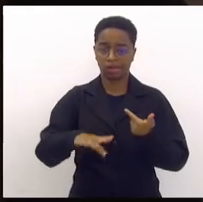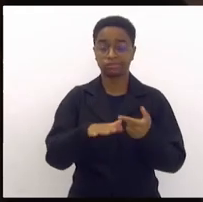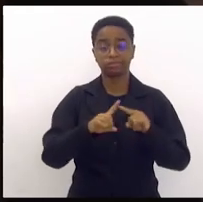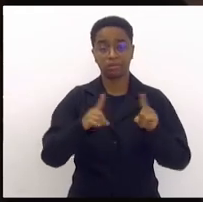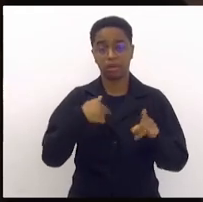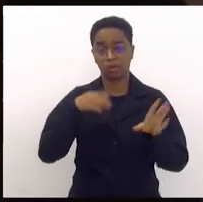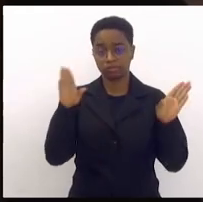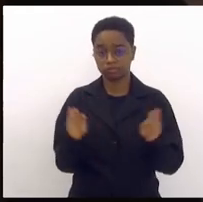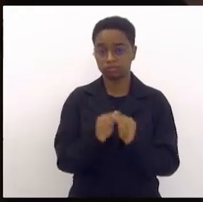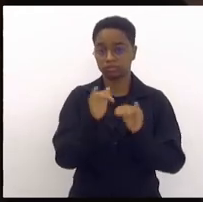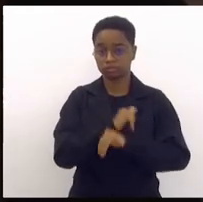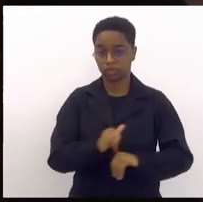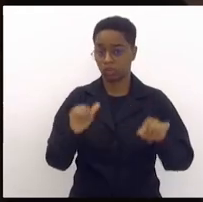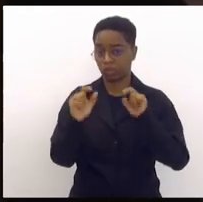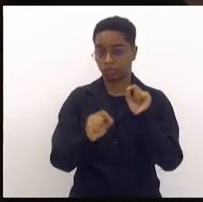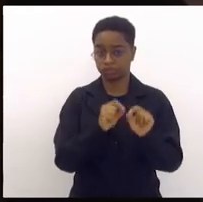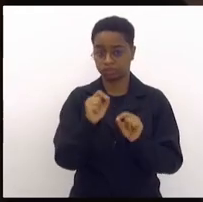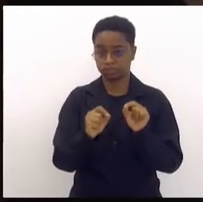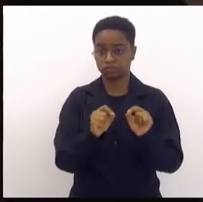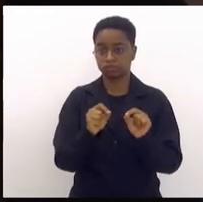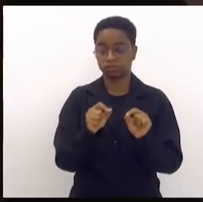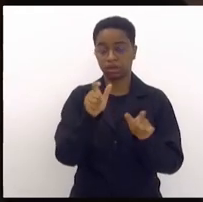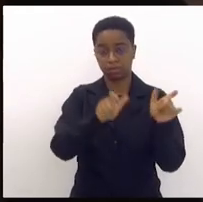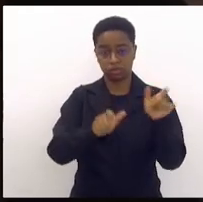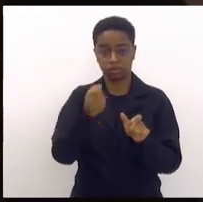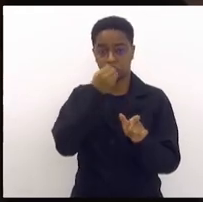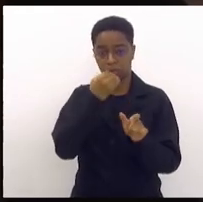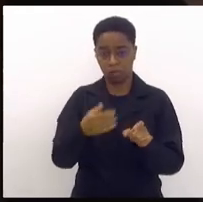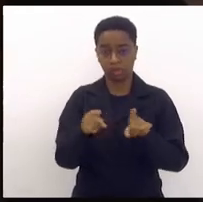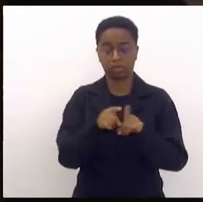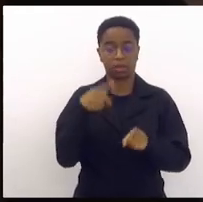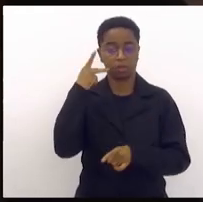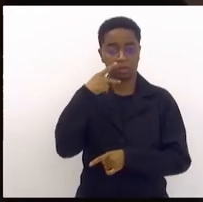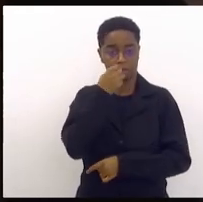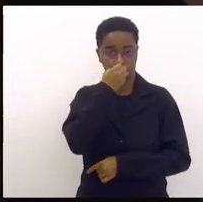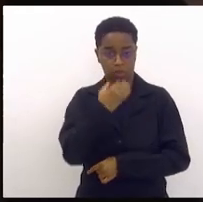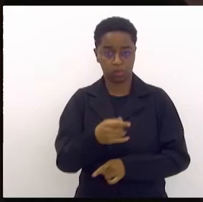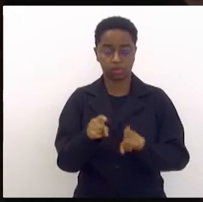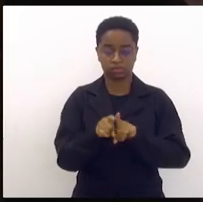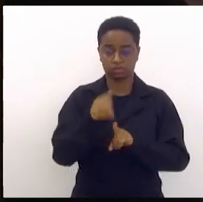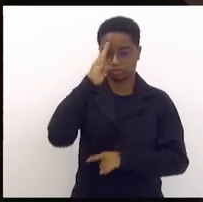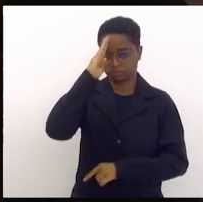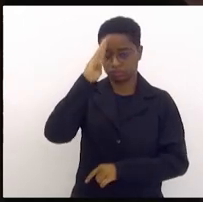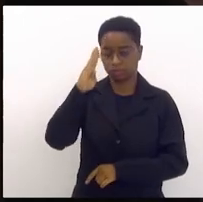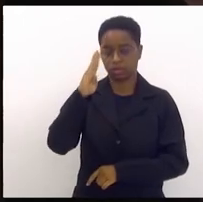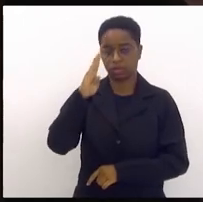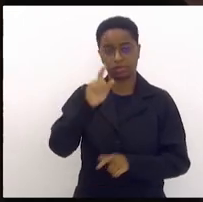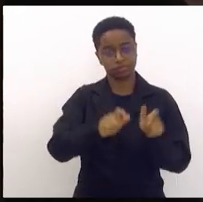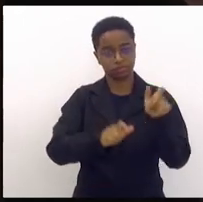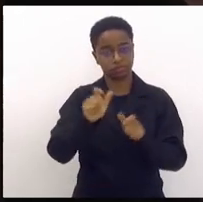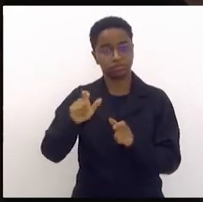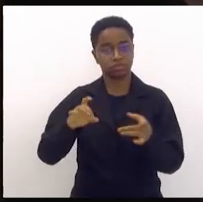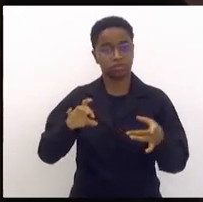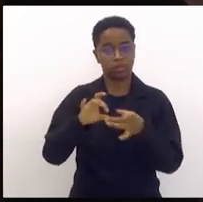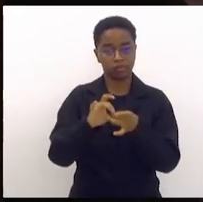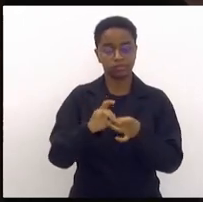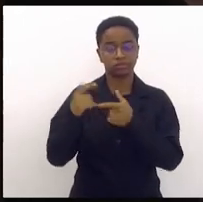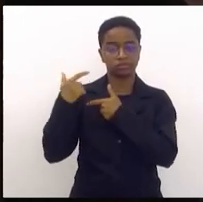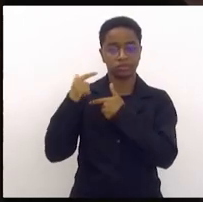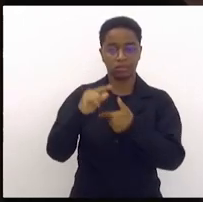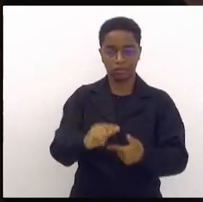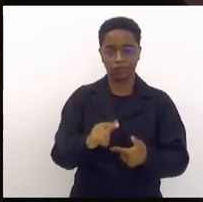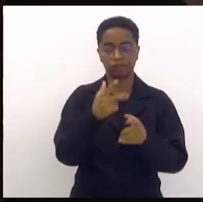aqui dizendo o seguinte: os homens de bem, os políticos de bem, sobretudo aqueles da vertente